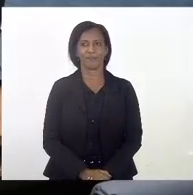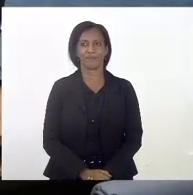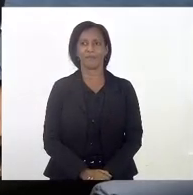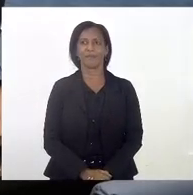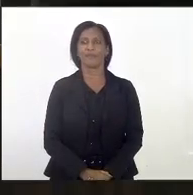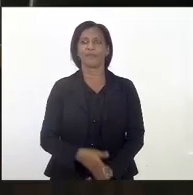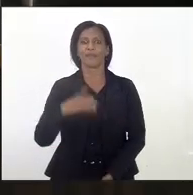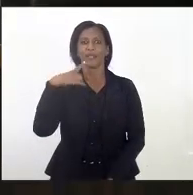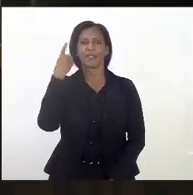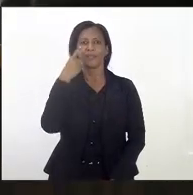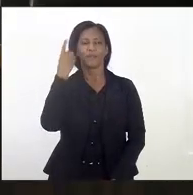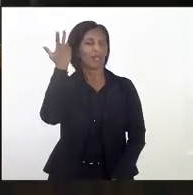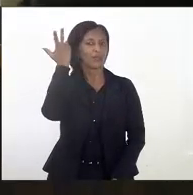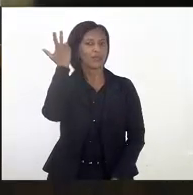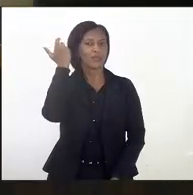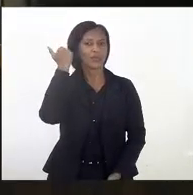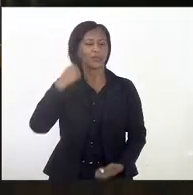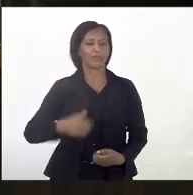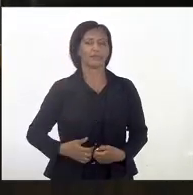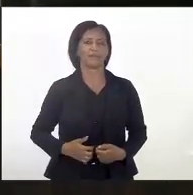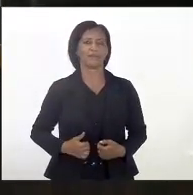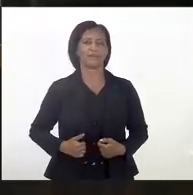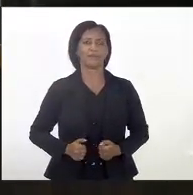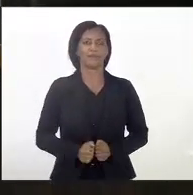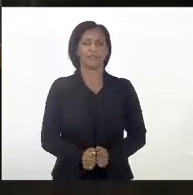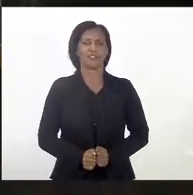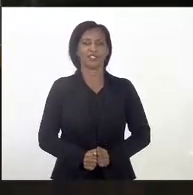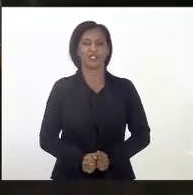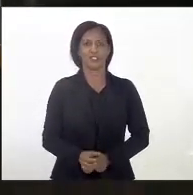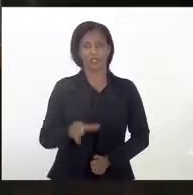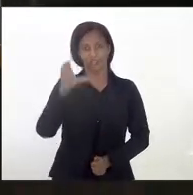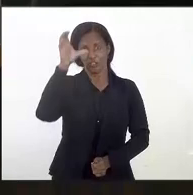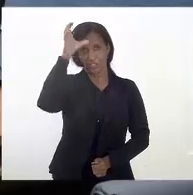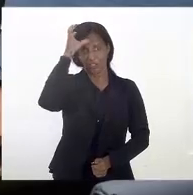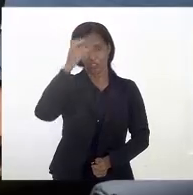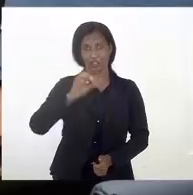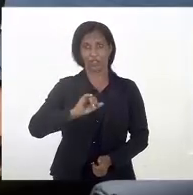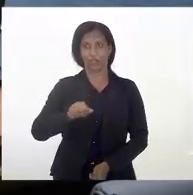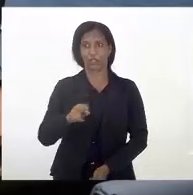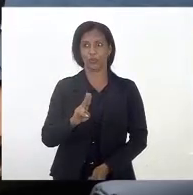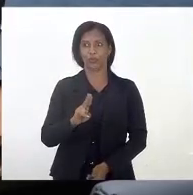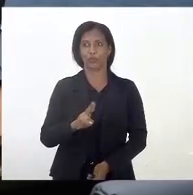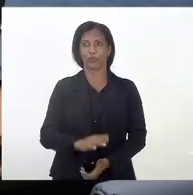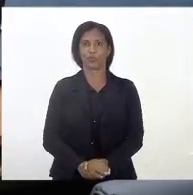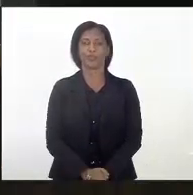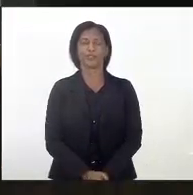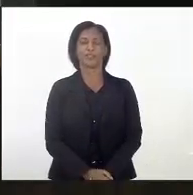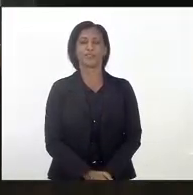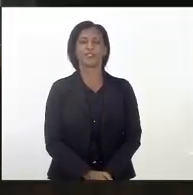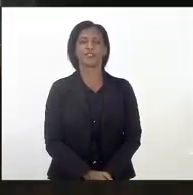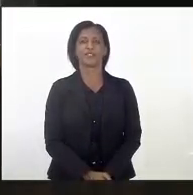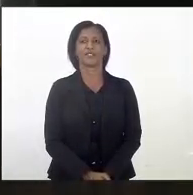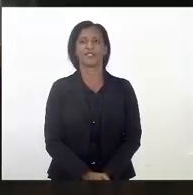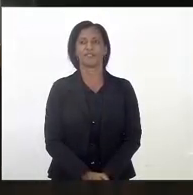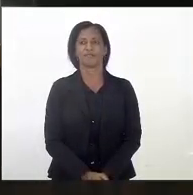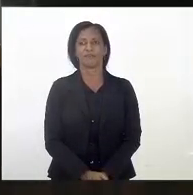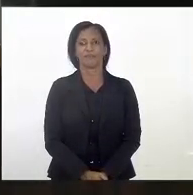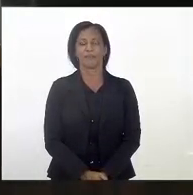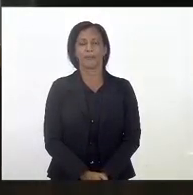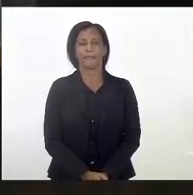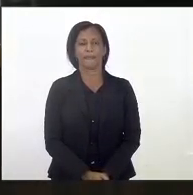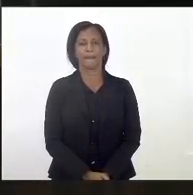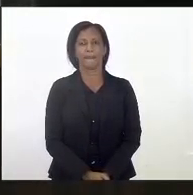deputado Eliomar Coelho Deputado a tia Ju deputada tia